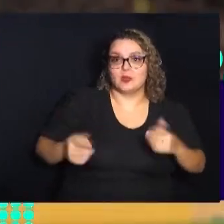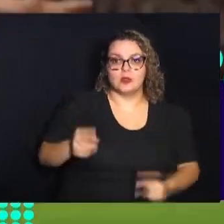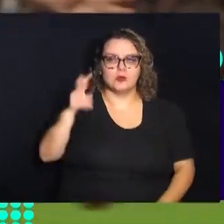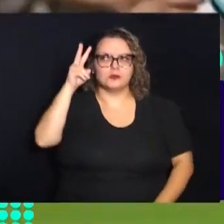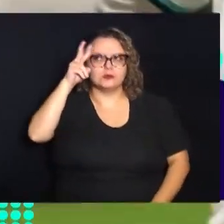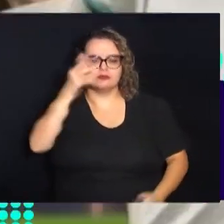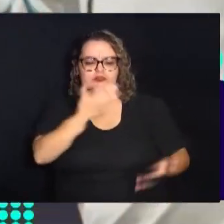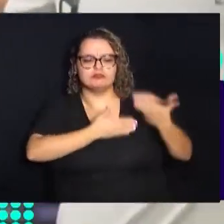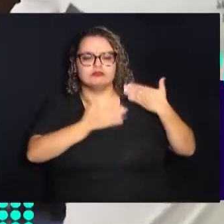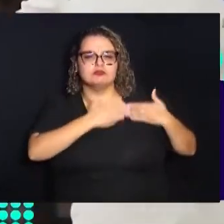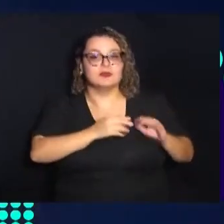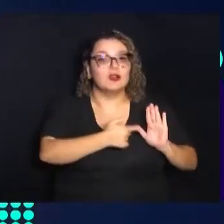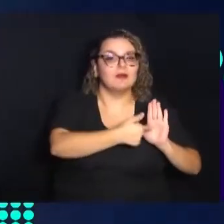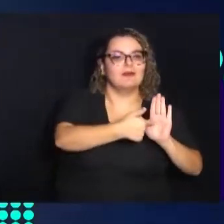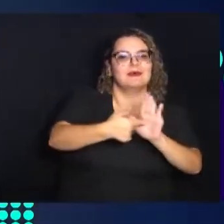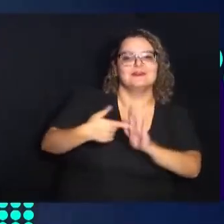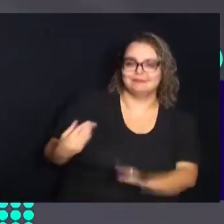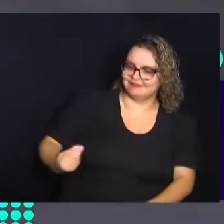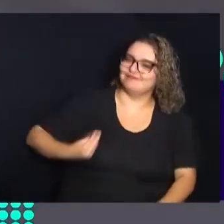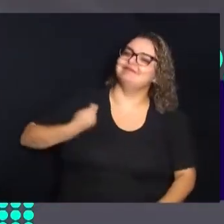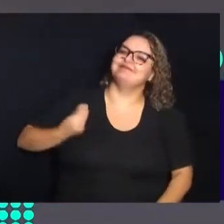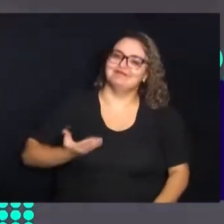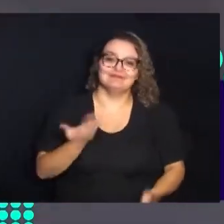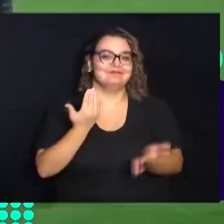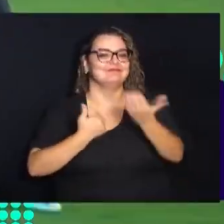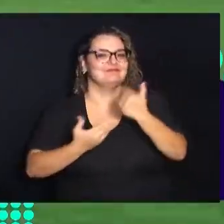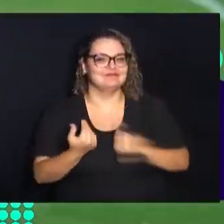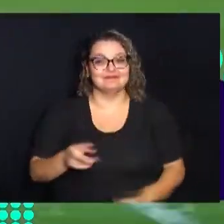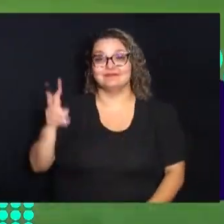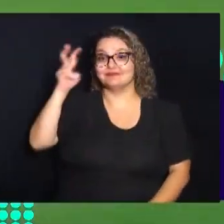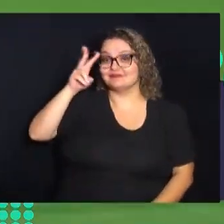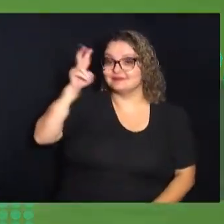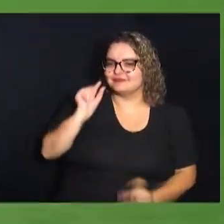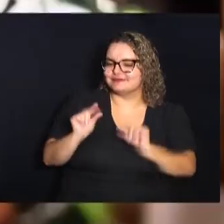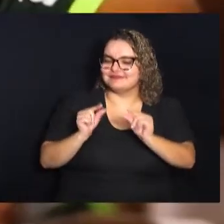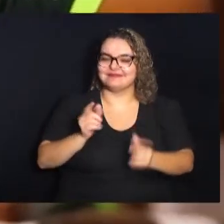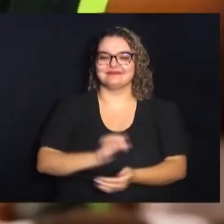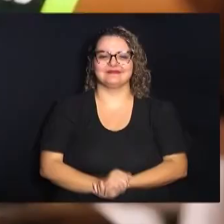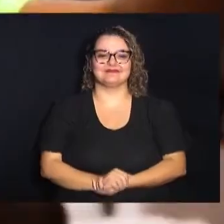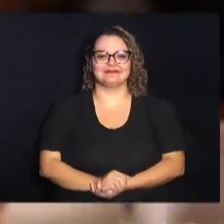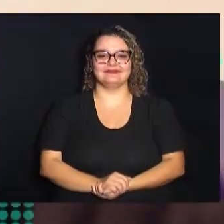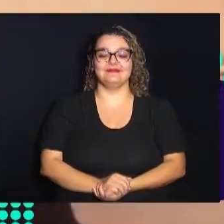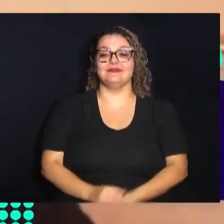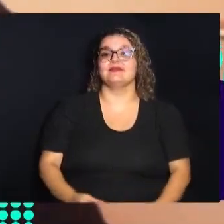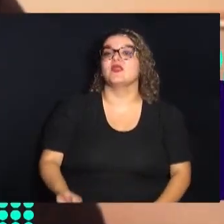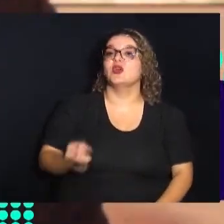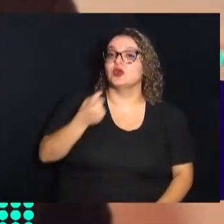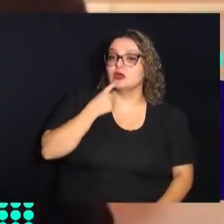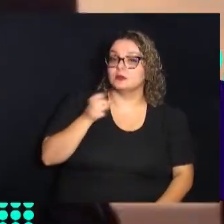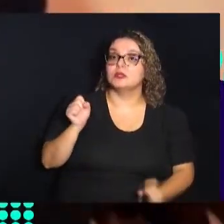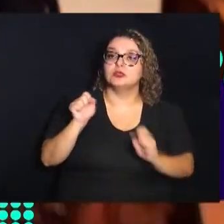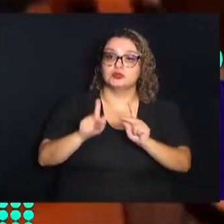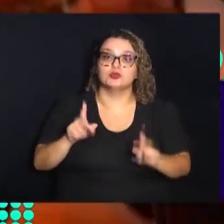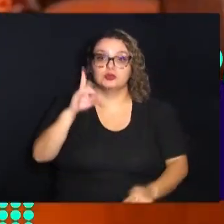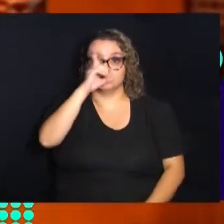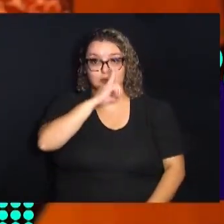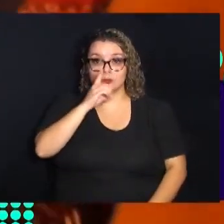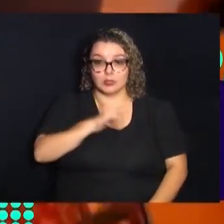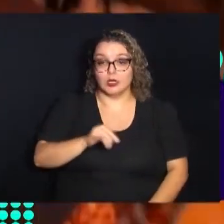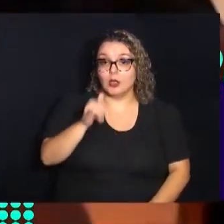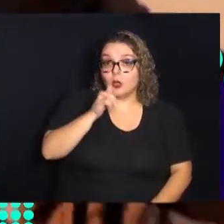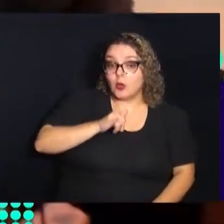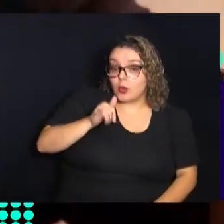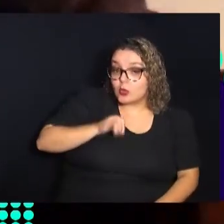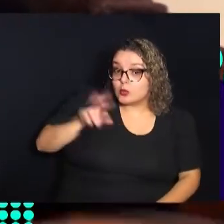daquelas retrospectiva, veja e reviva. Vem comigo relembrar isso um pouquinho. No Campinas Shopping, no domingo,